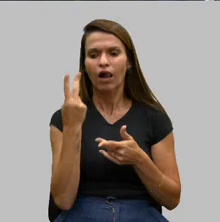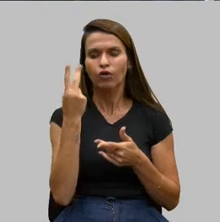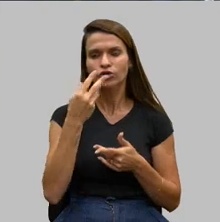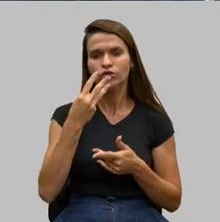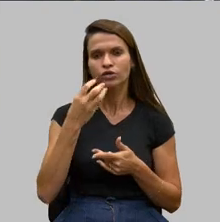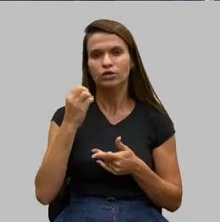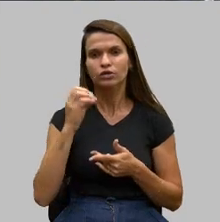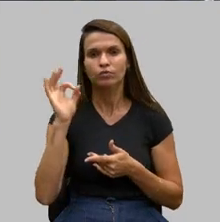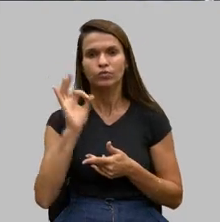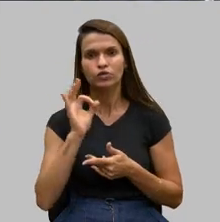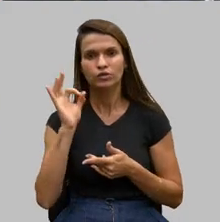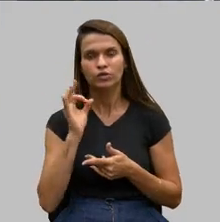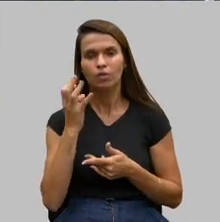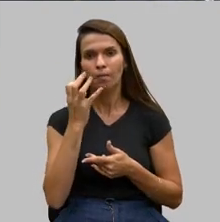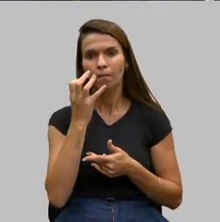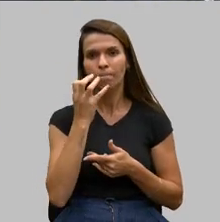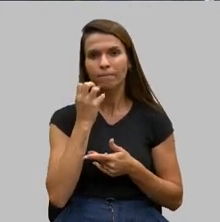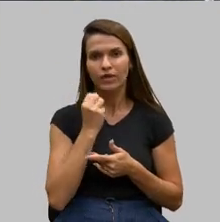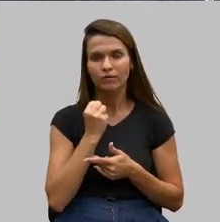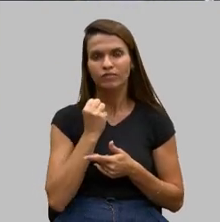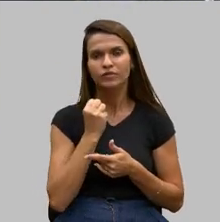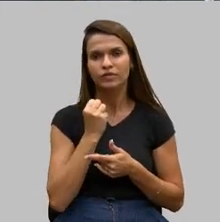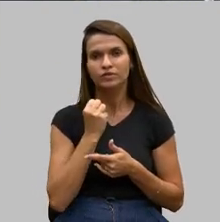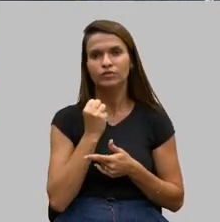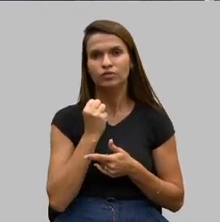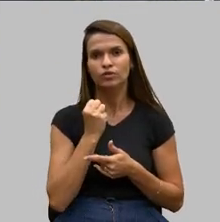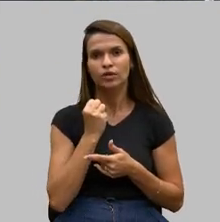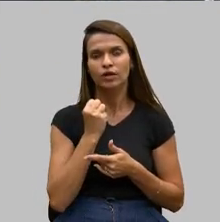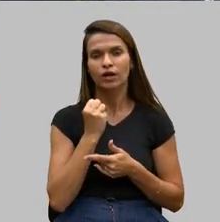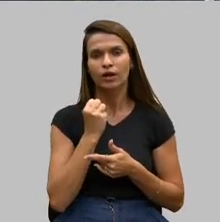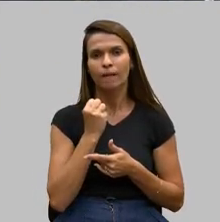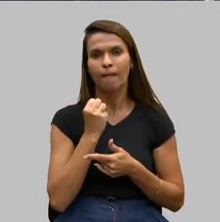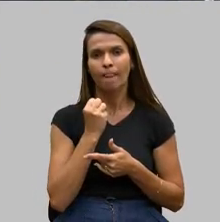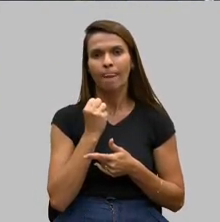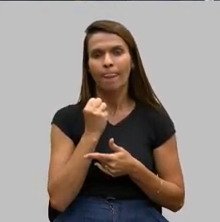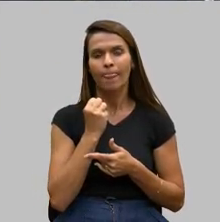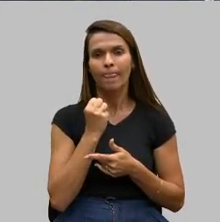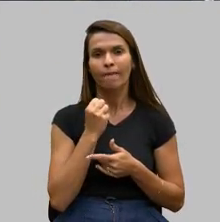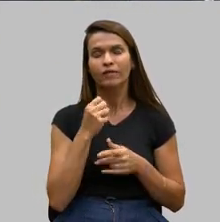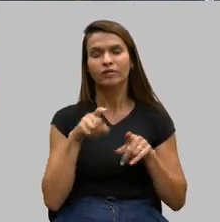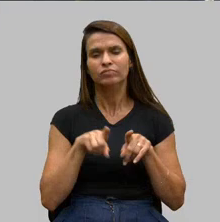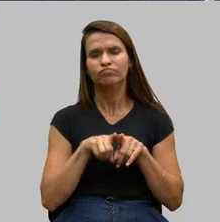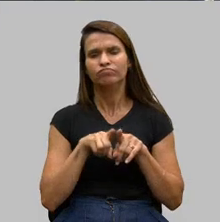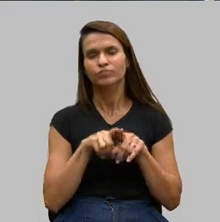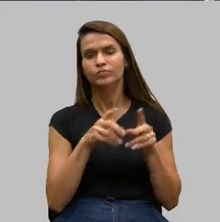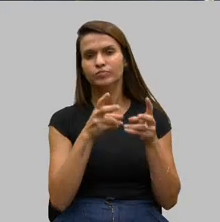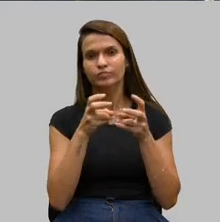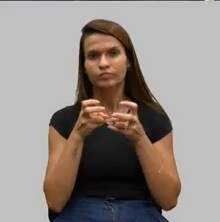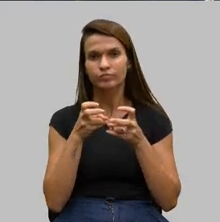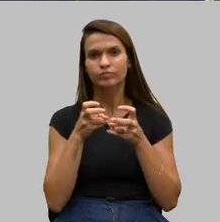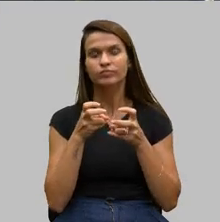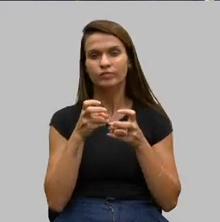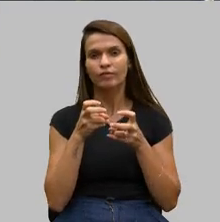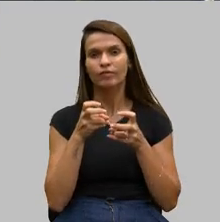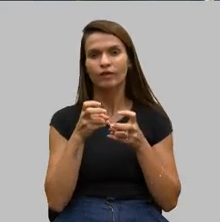benefício da aposentadoria que deve ficar em poder do Idoso e as interpretações e é uma situação que é um diálogo que eu acredito que nós